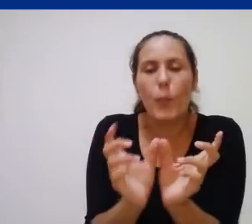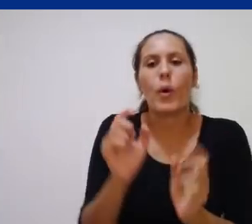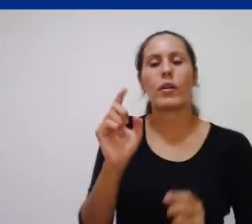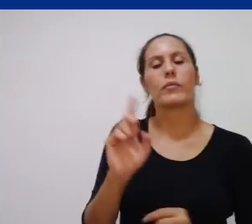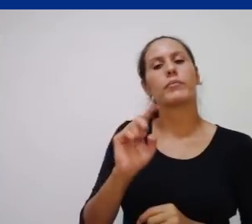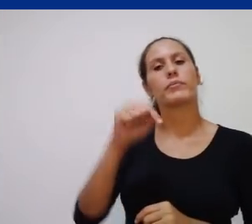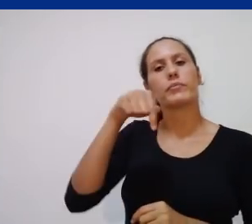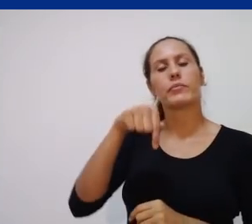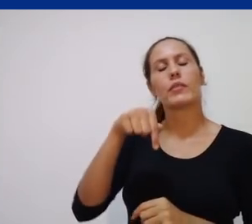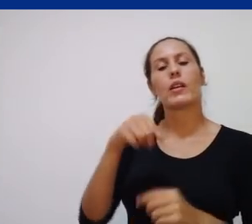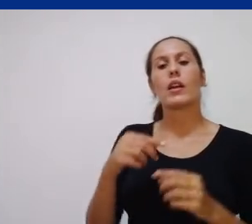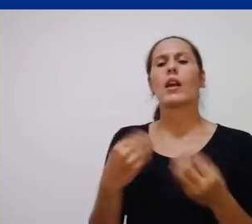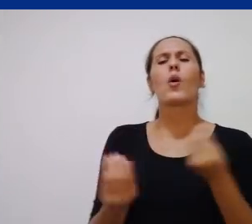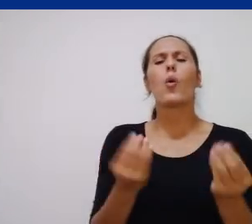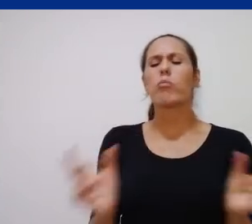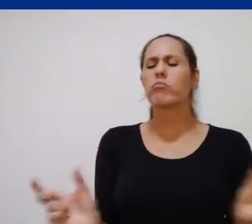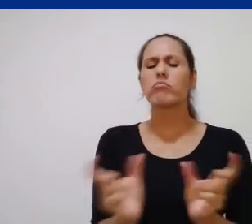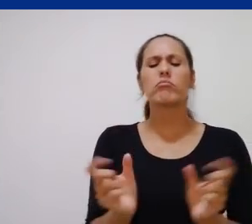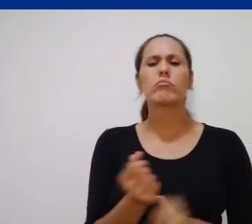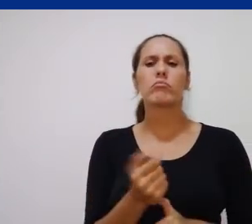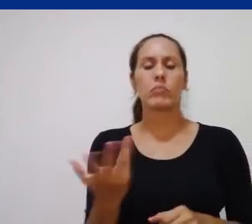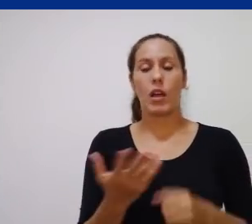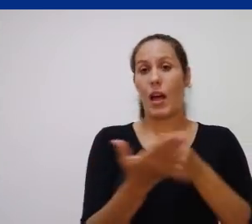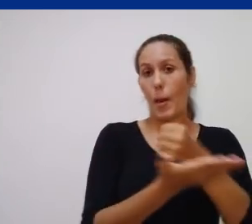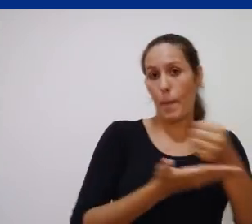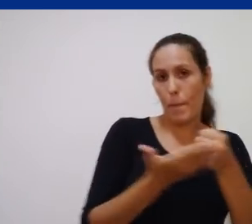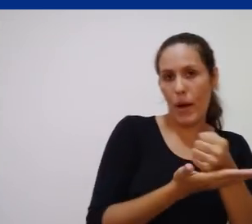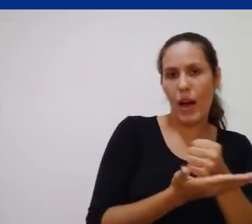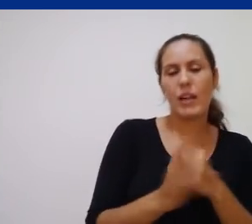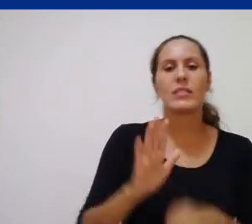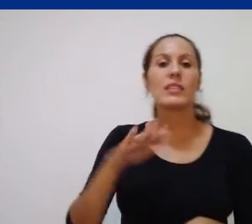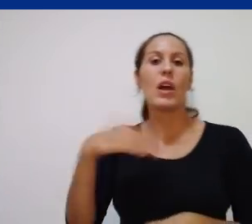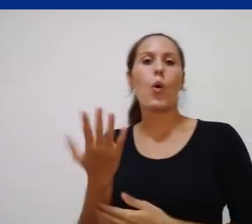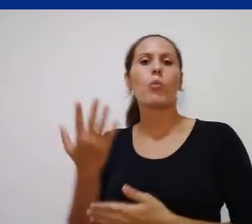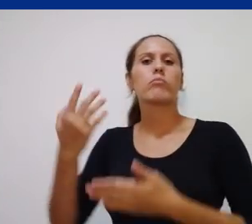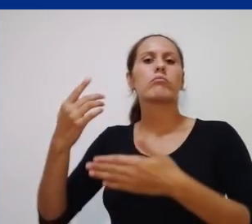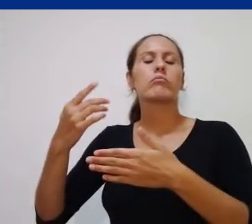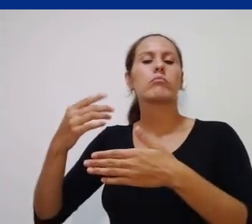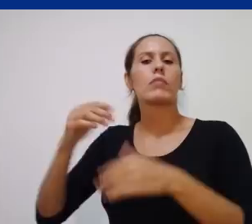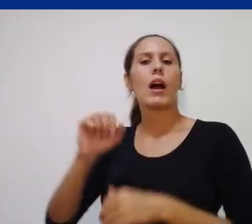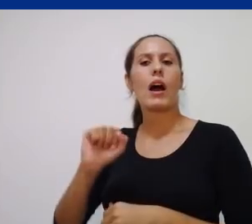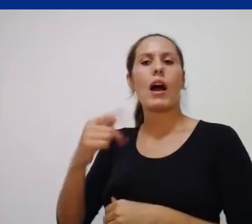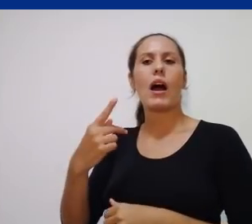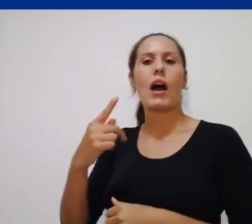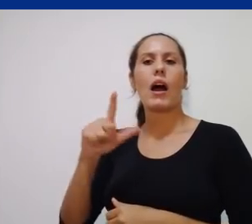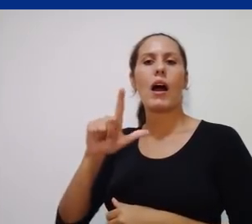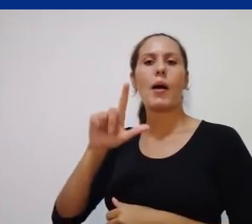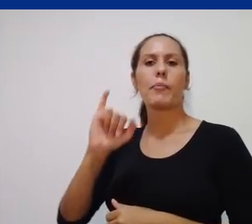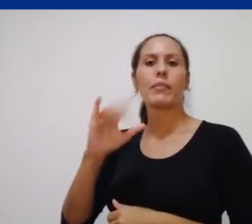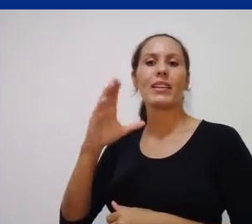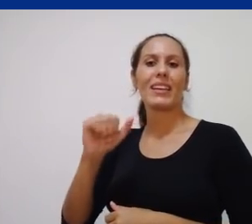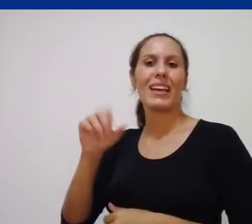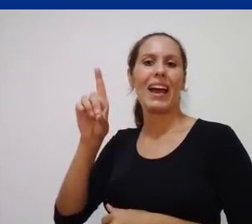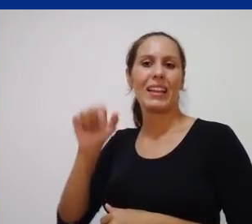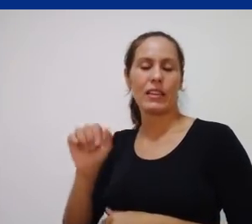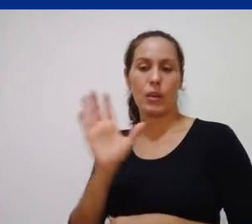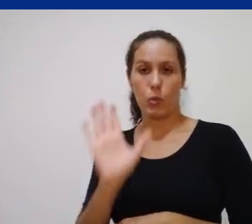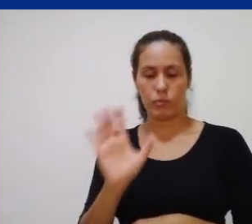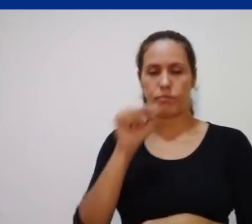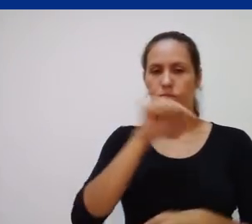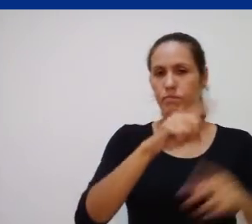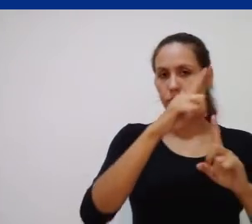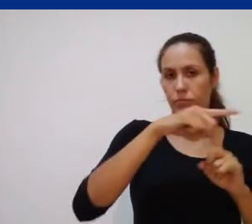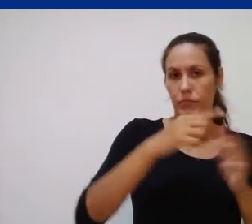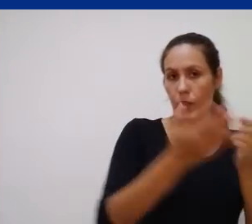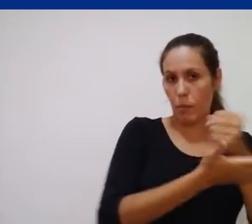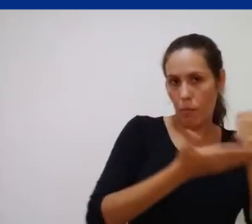as pesquisas podem ser básica ou aplicada. Vai lá. A pesquisa básica, ela tem como objetivo gerar